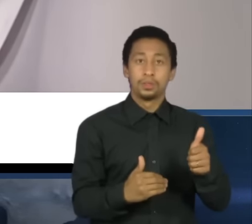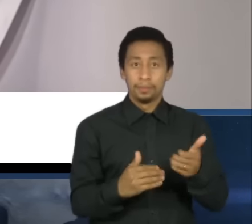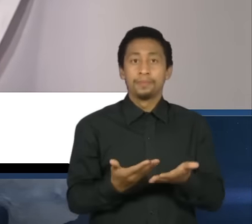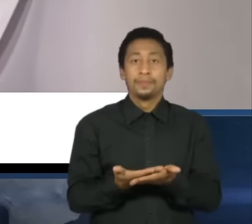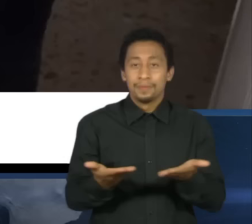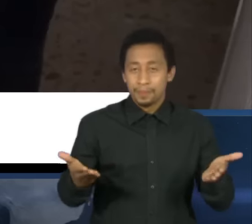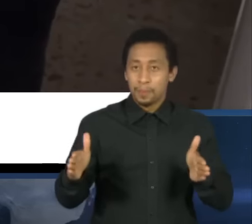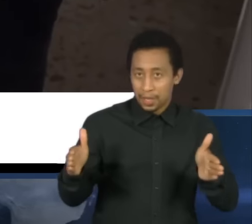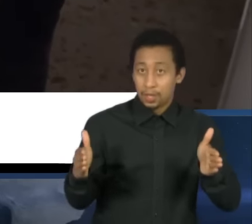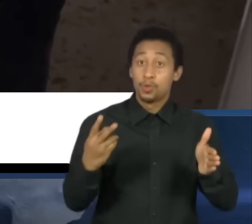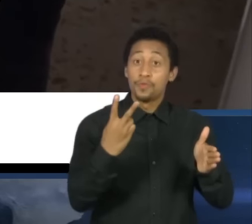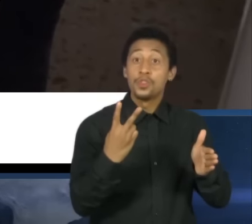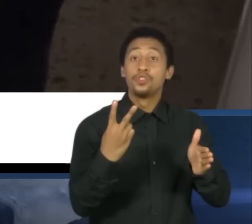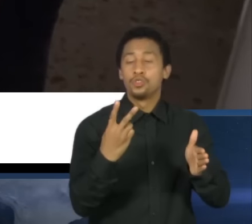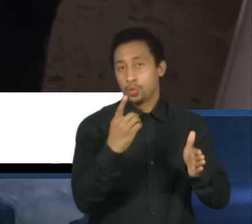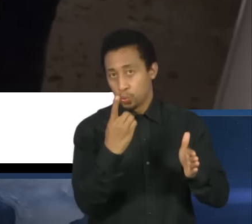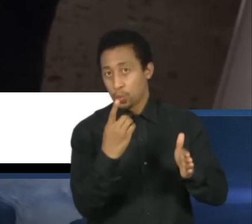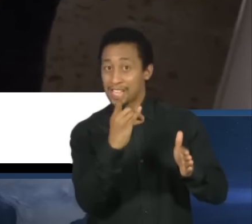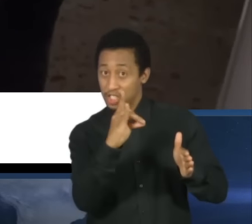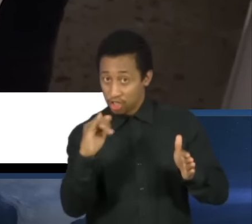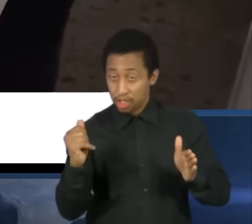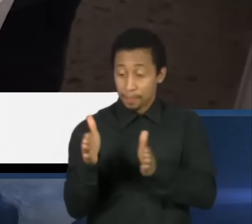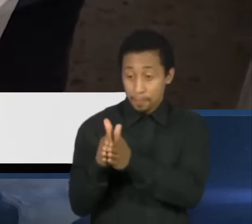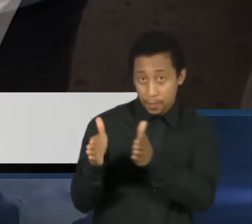21 dias entre as aplicações.